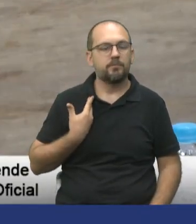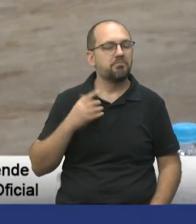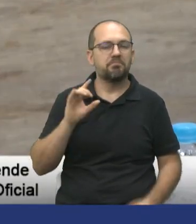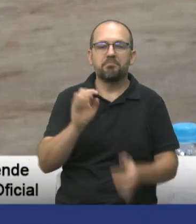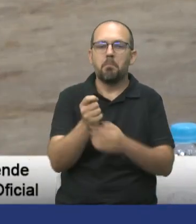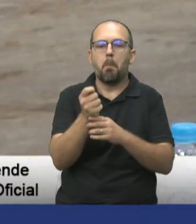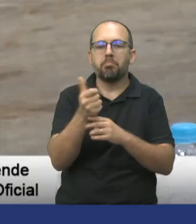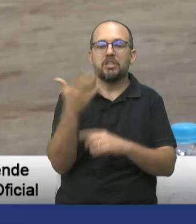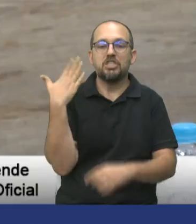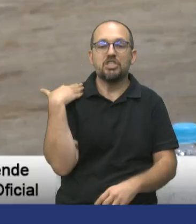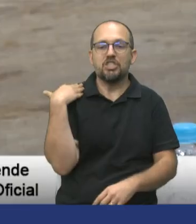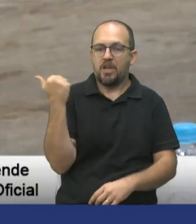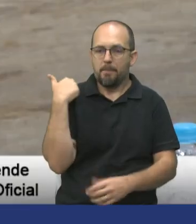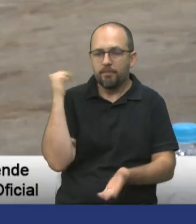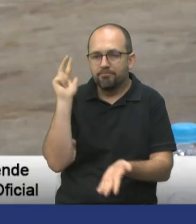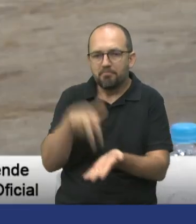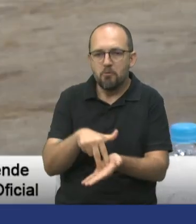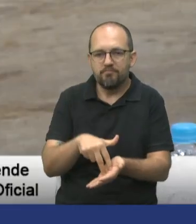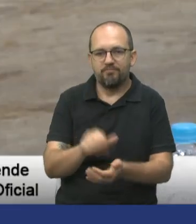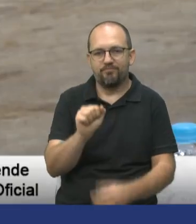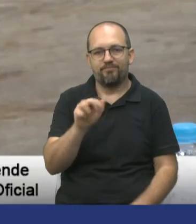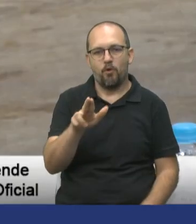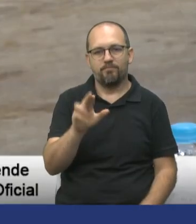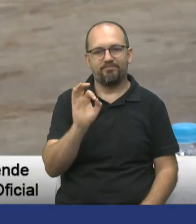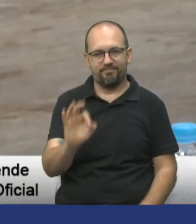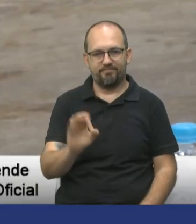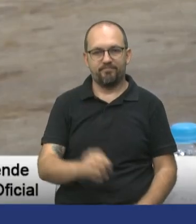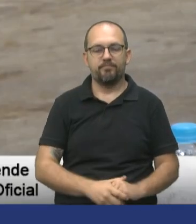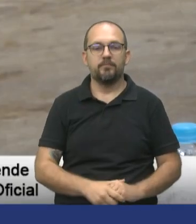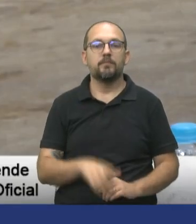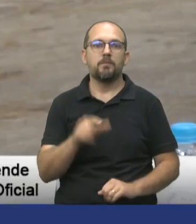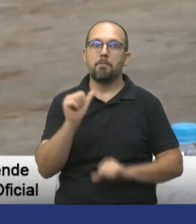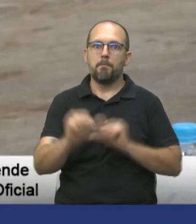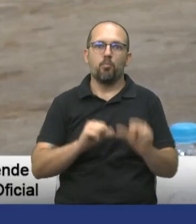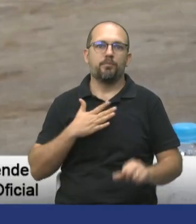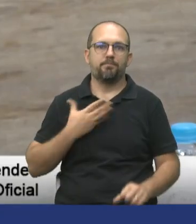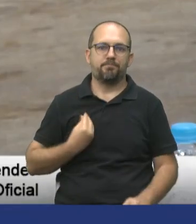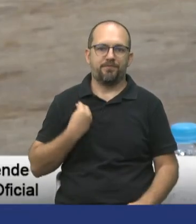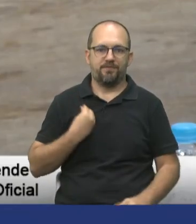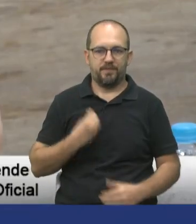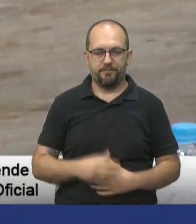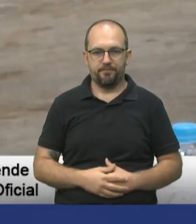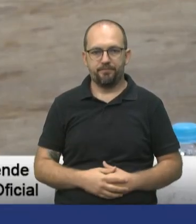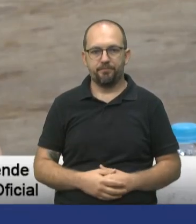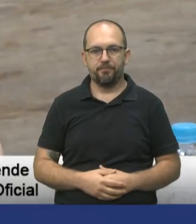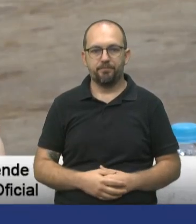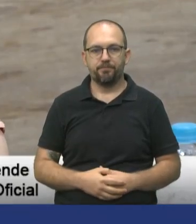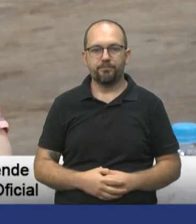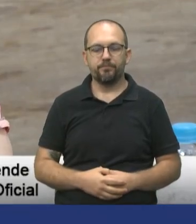chamar, porque realmente isso muda a minha vida.